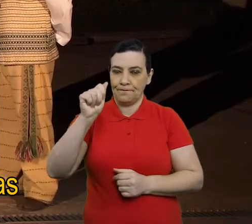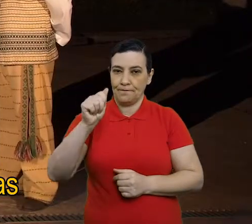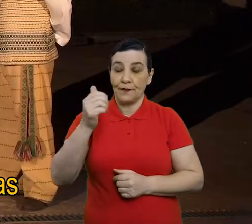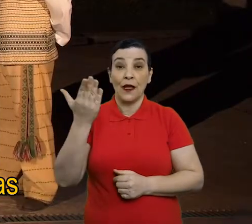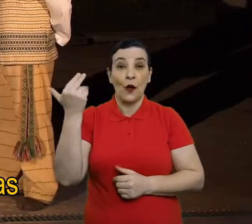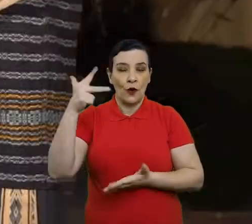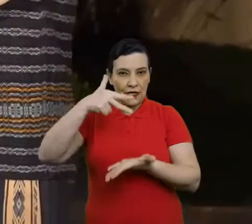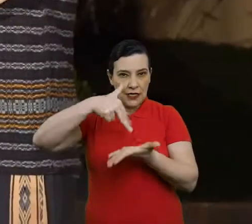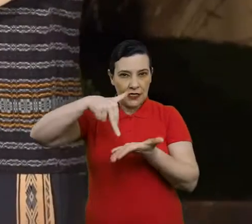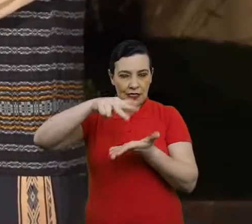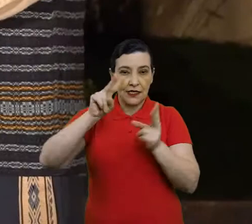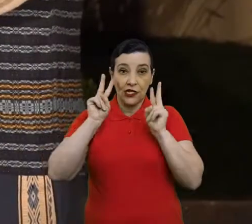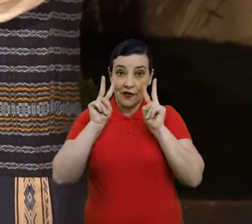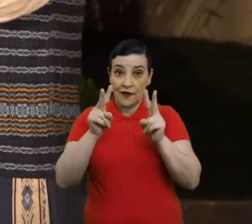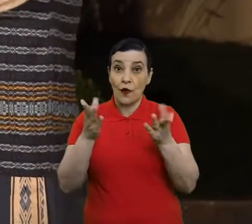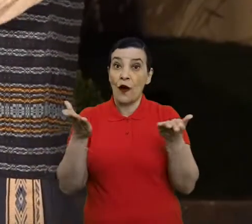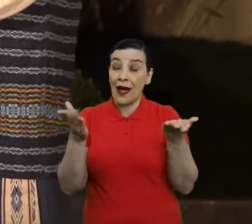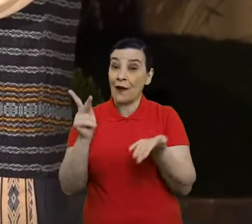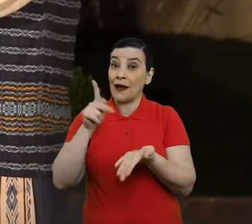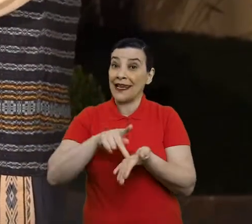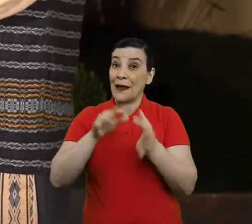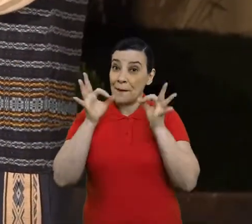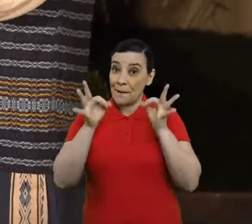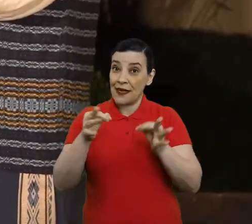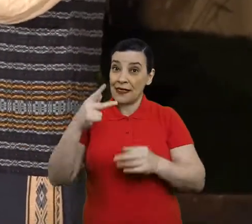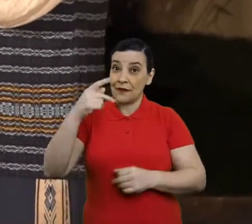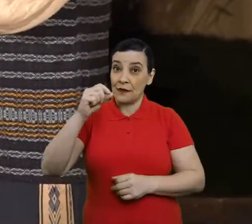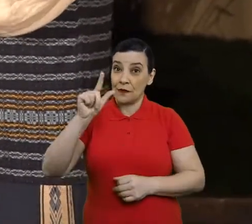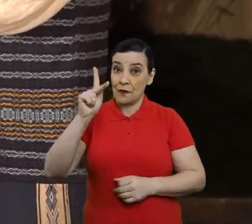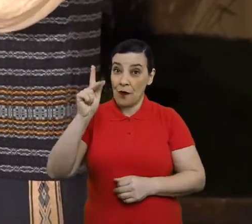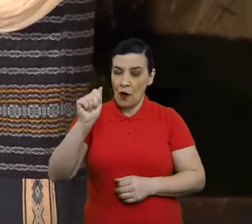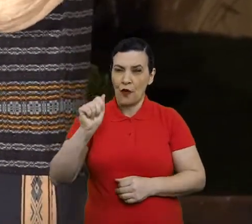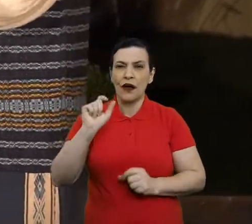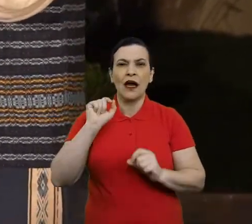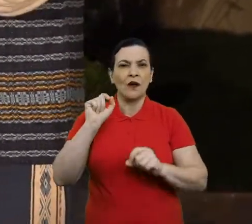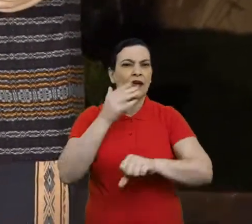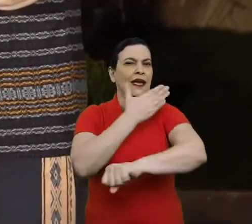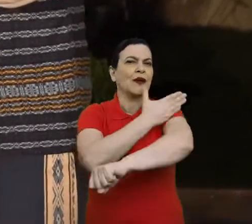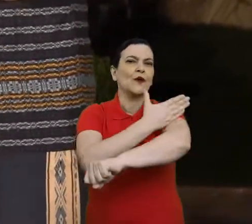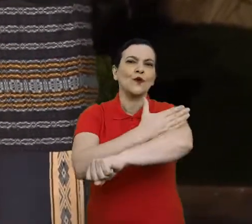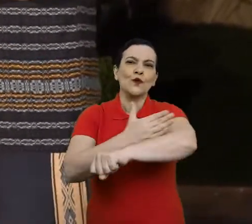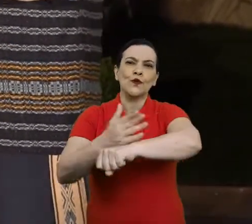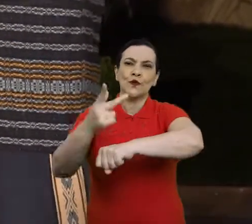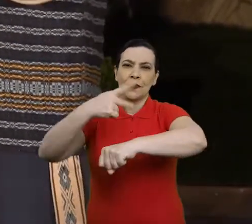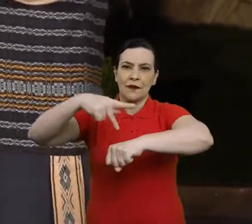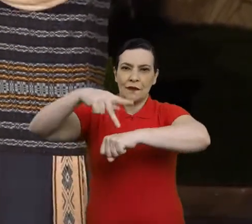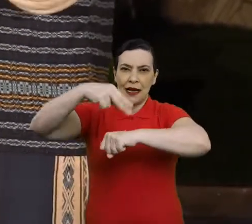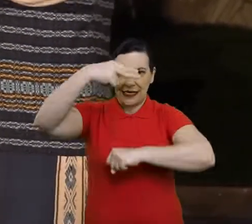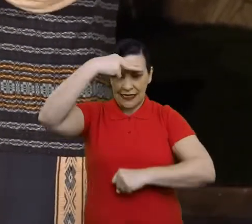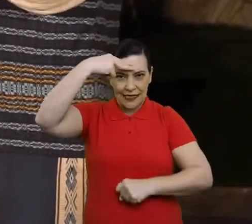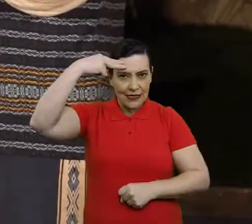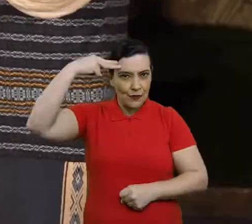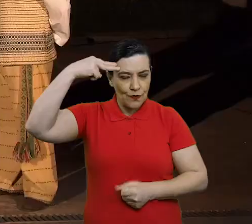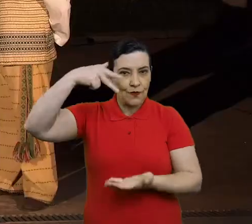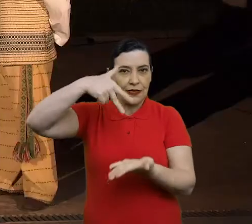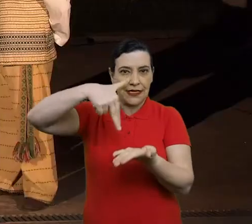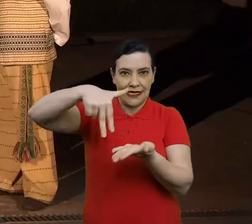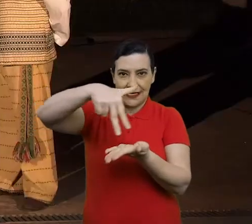nas outras danças. Só que agora, de fato, a gente vai fazer uma polca, que é um passo muito comum lá na Lituânia nas